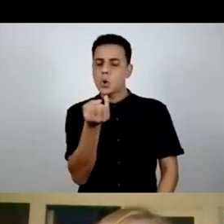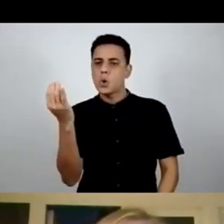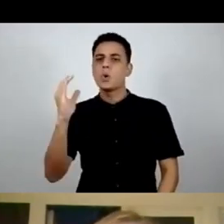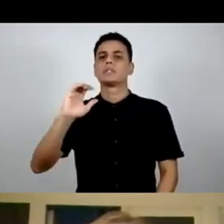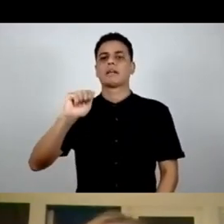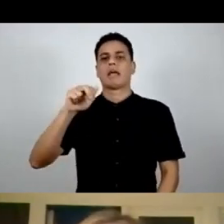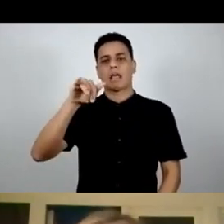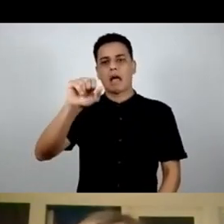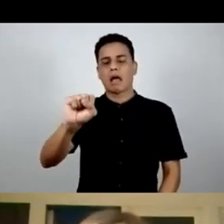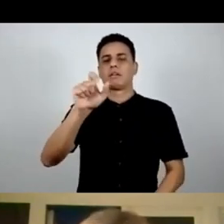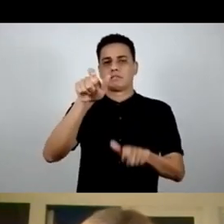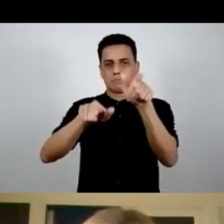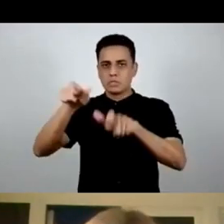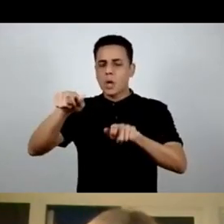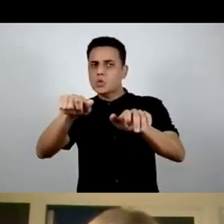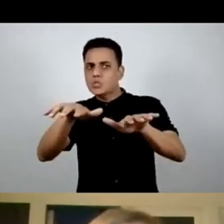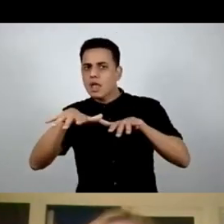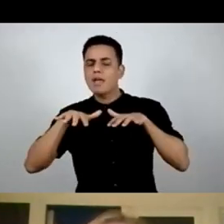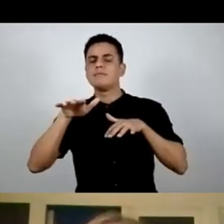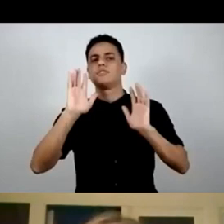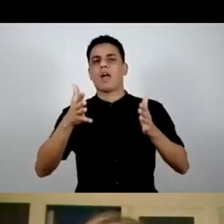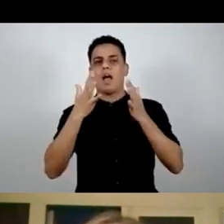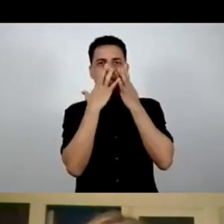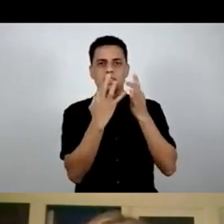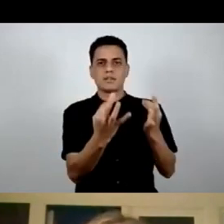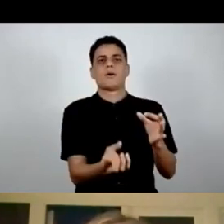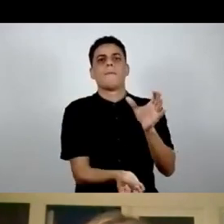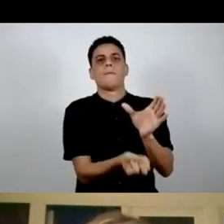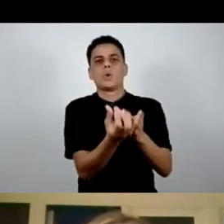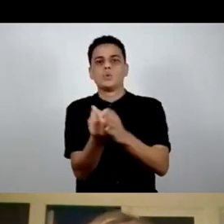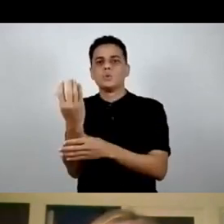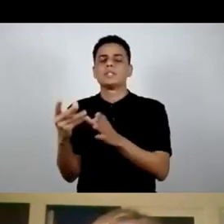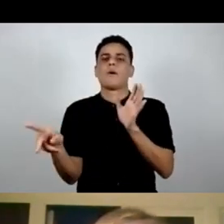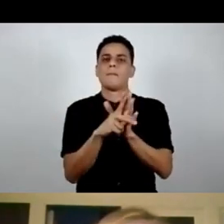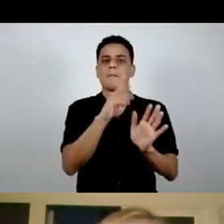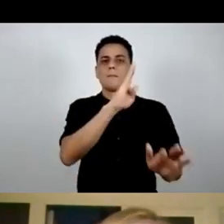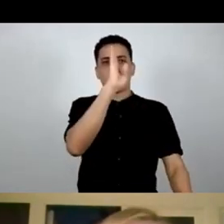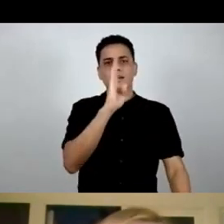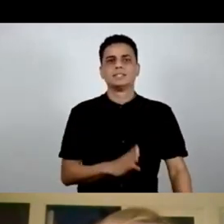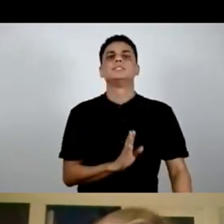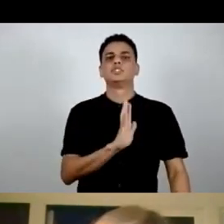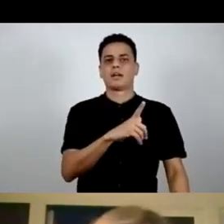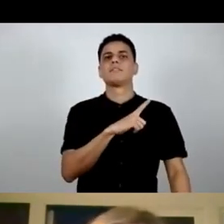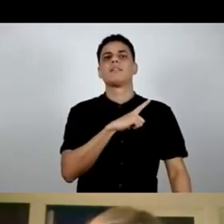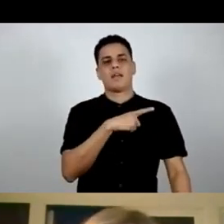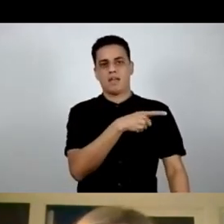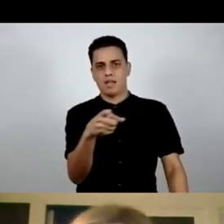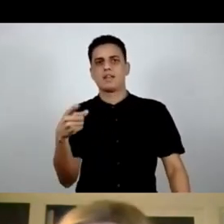audiências, que já prestam atenção à produção audiovisual brasileira, que isso já existe, e que